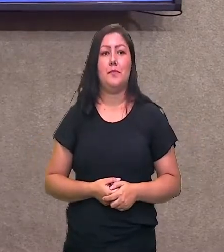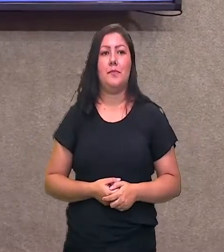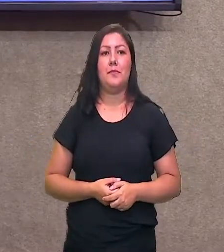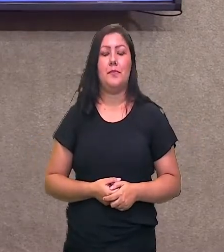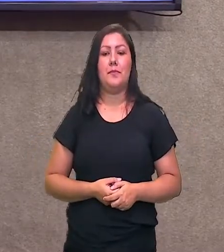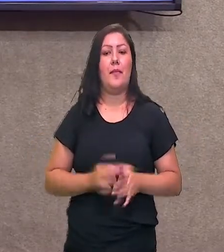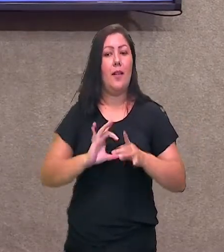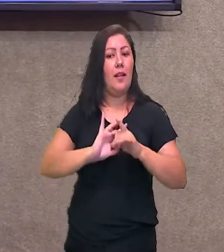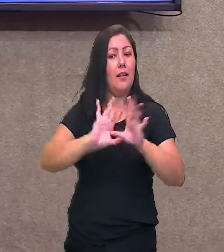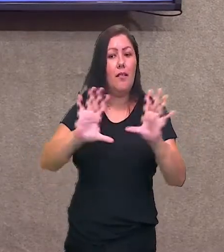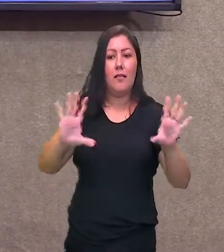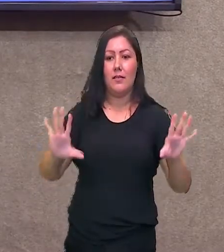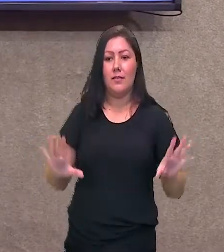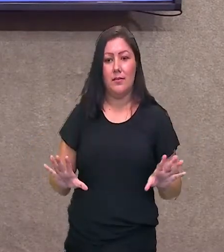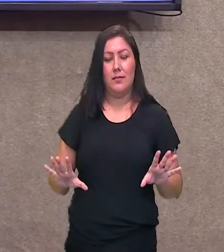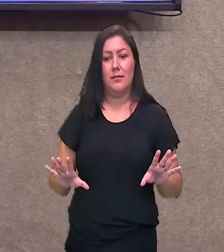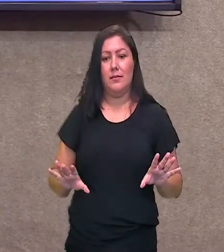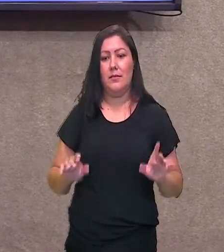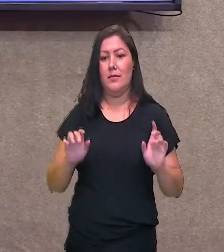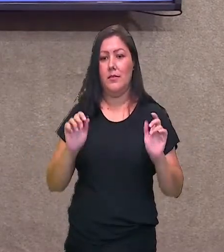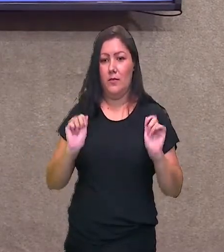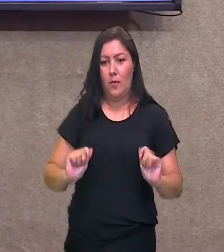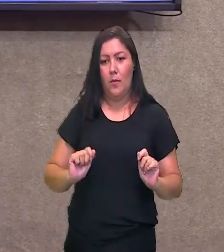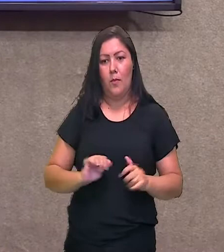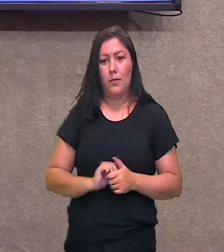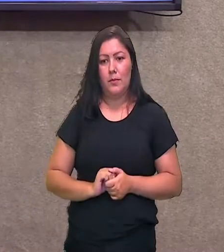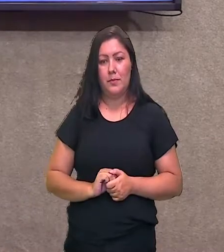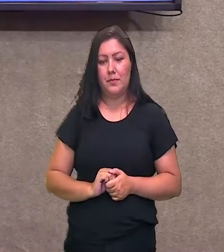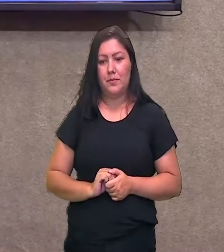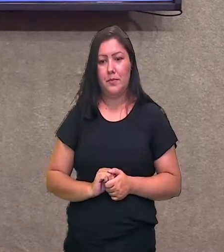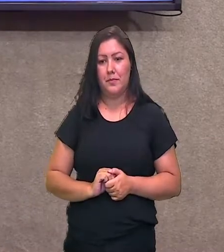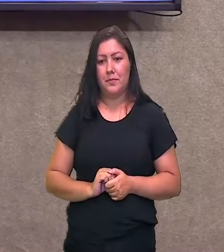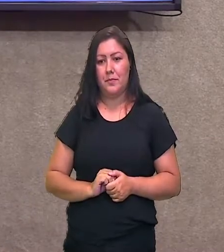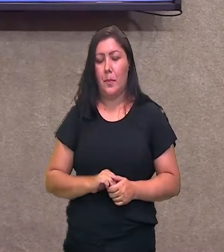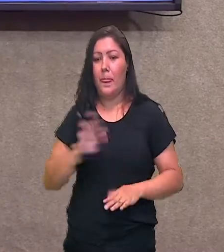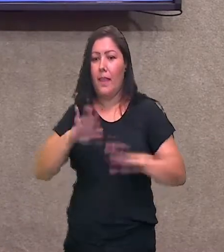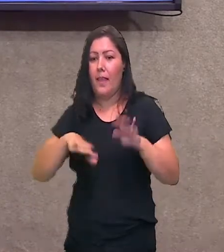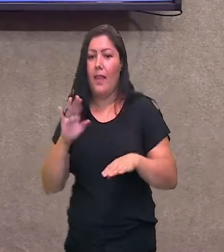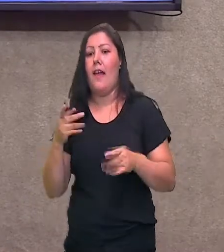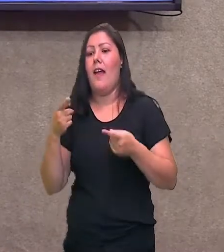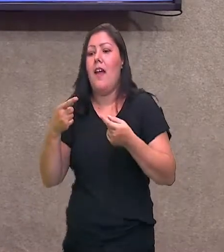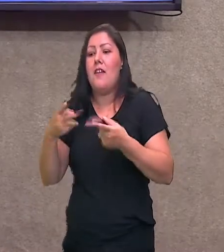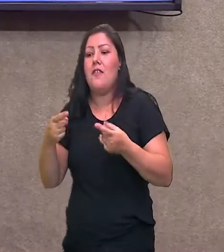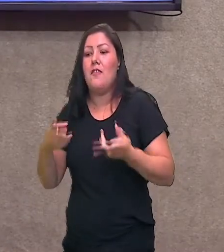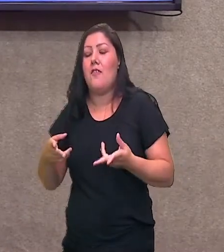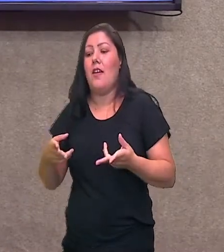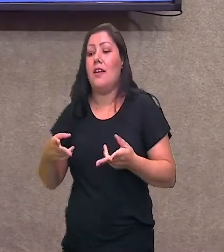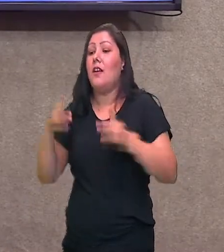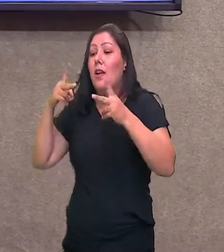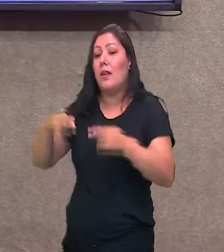Então, é o seu concorrente. Ele está vendendo, às vezes, a mesma coisa que você.